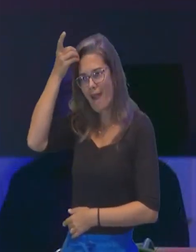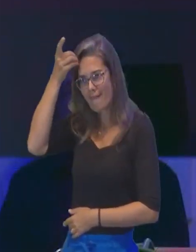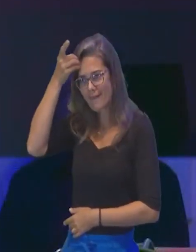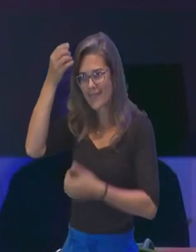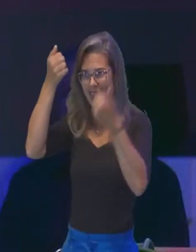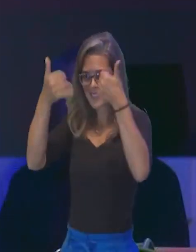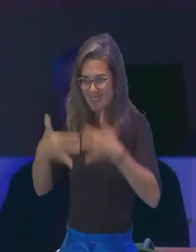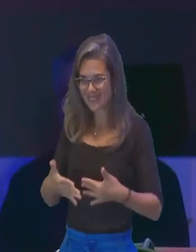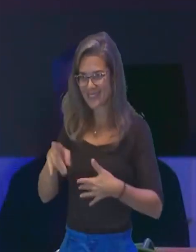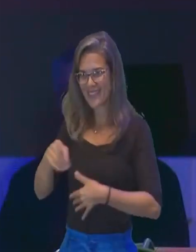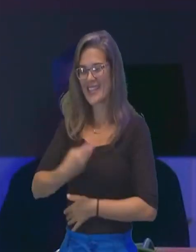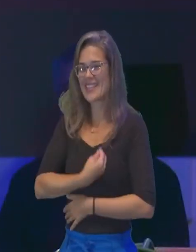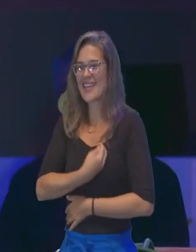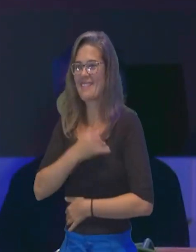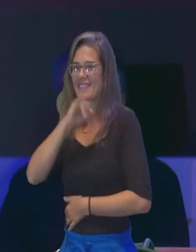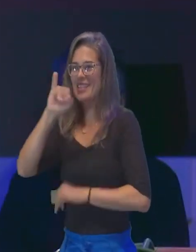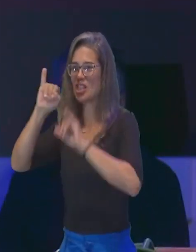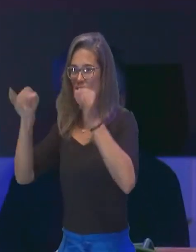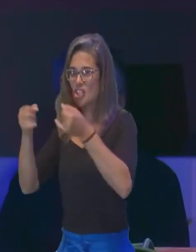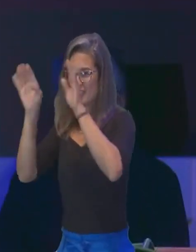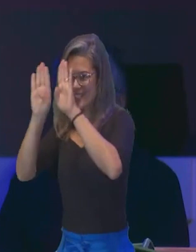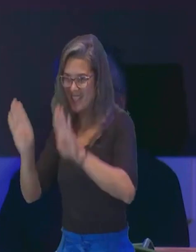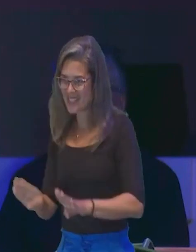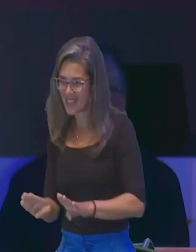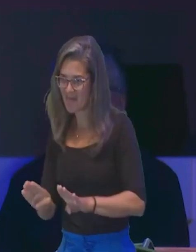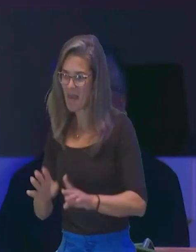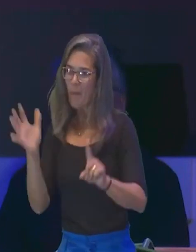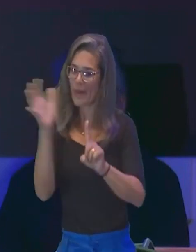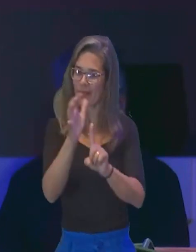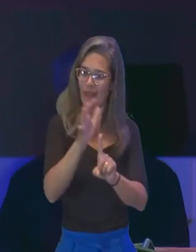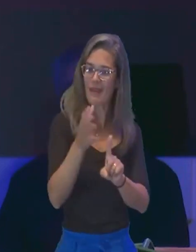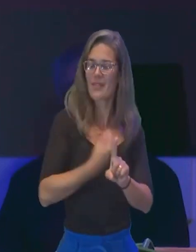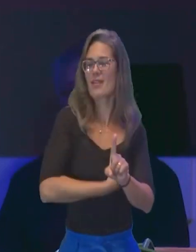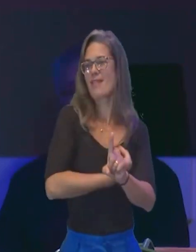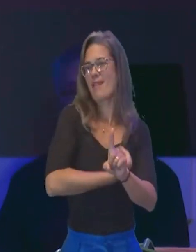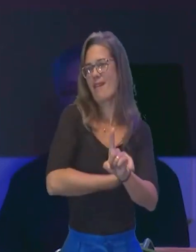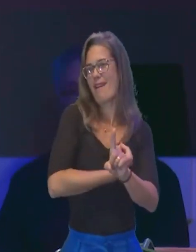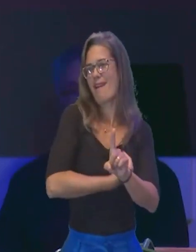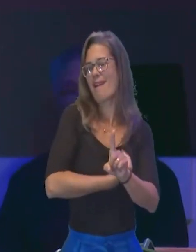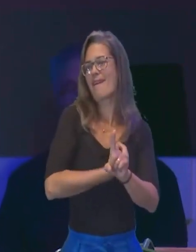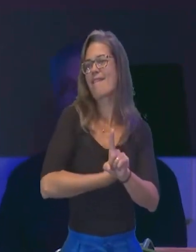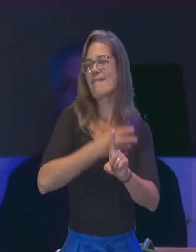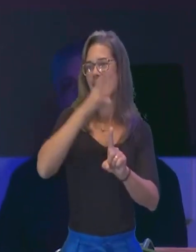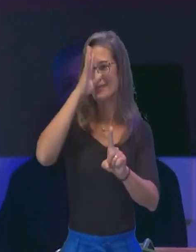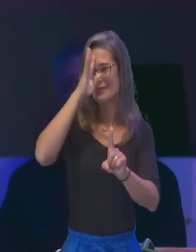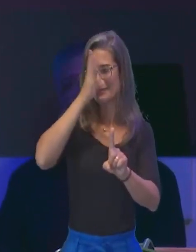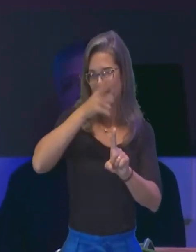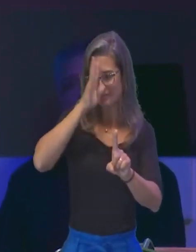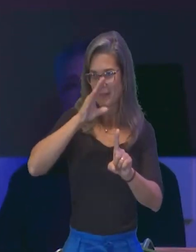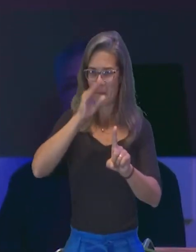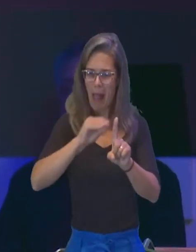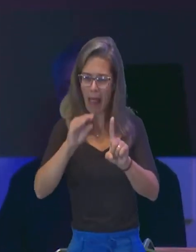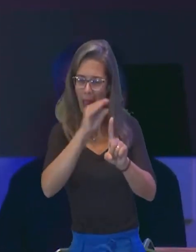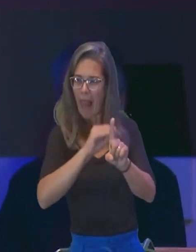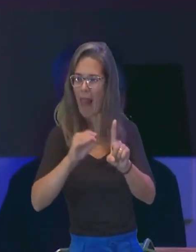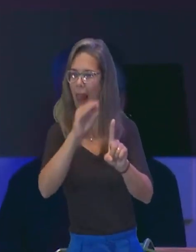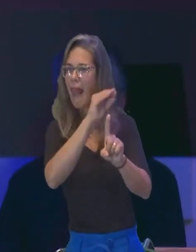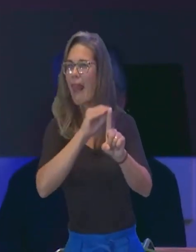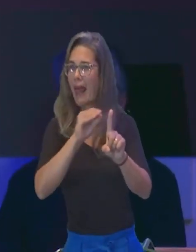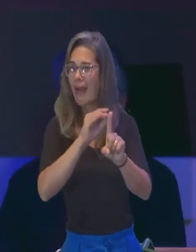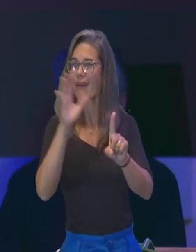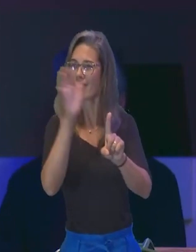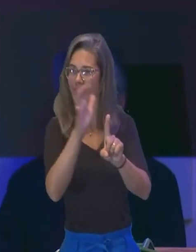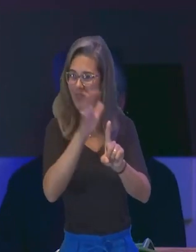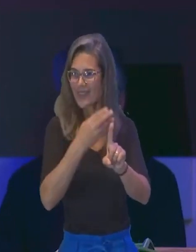maligna na vida do seu marido e, consequentemente, de toda a nação. Surge então Elias, queridos. Aqui no